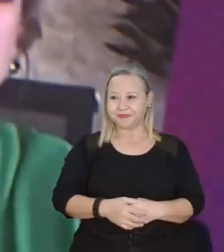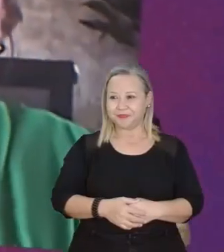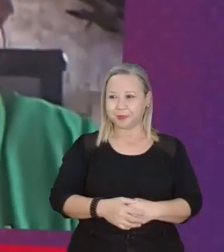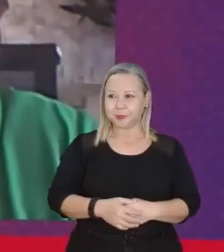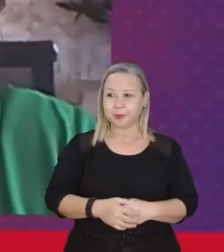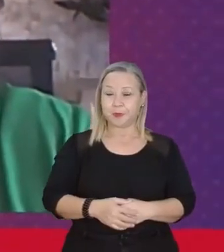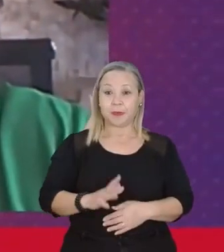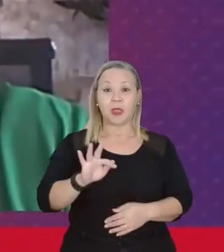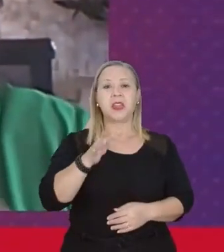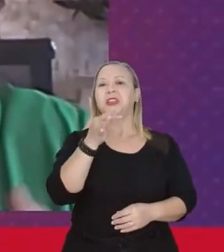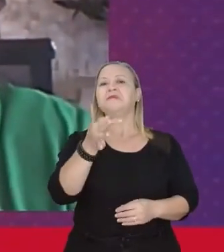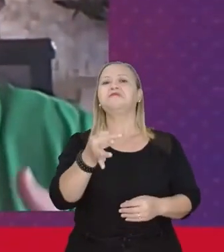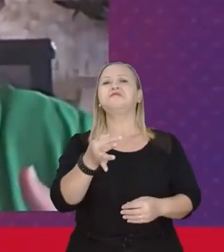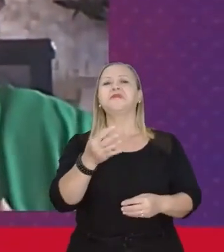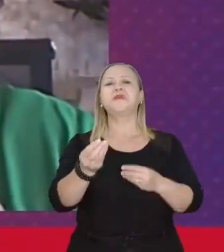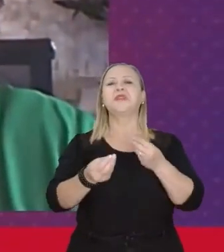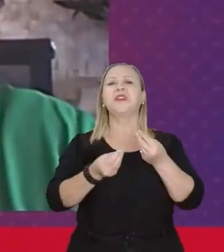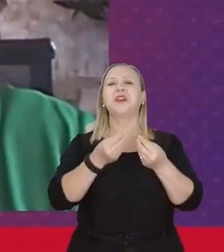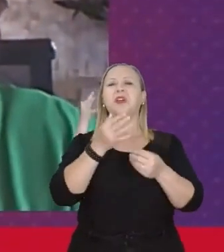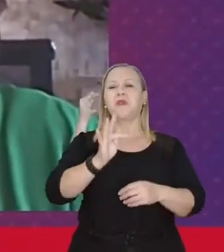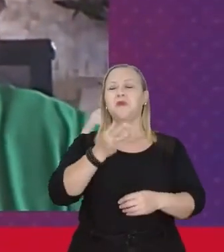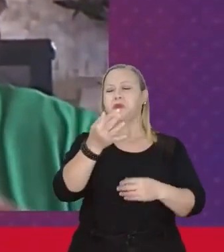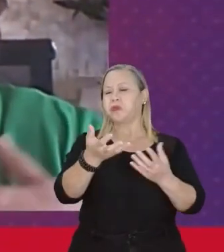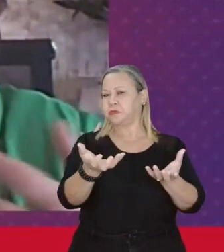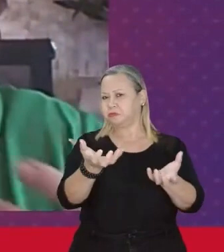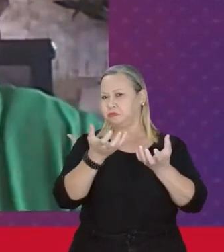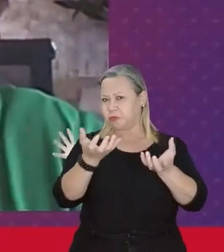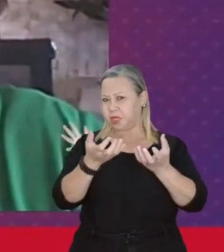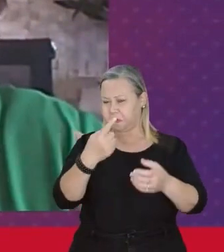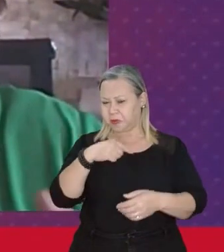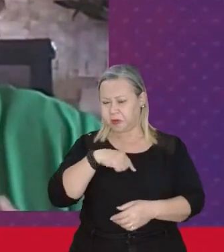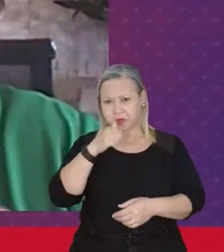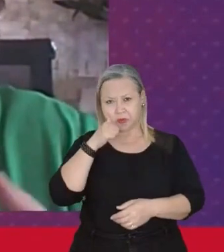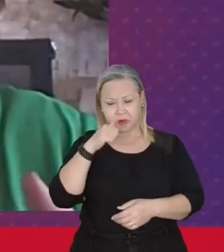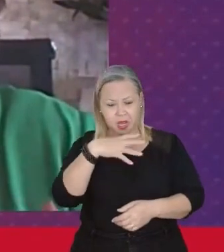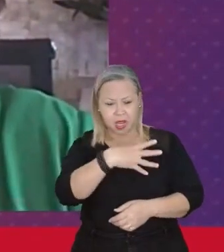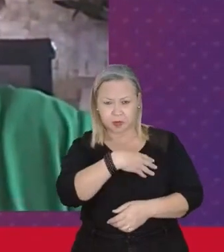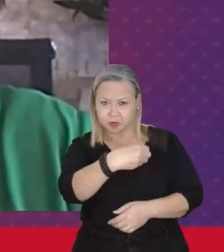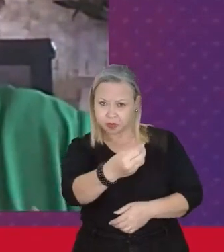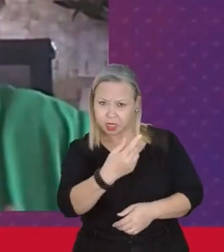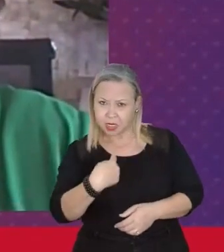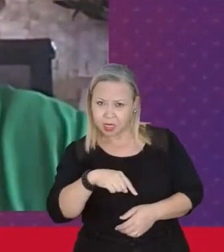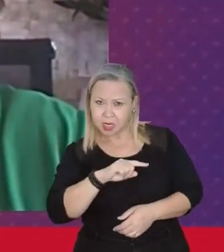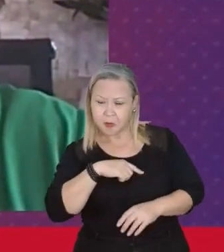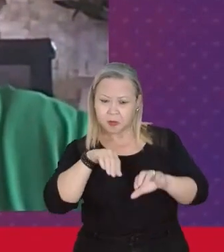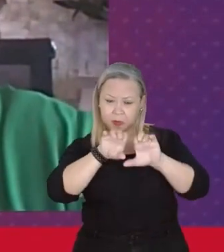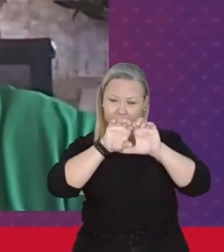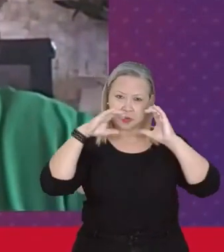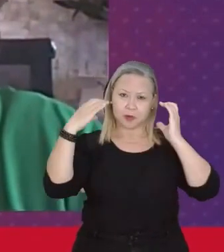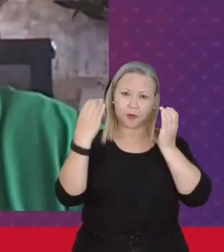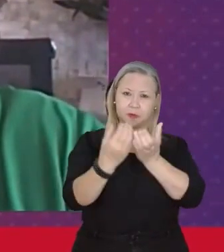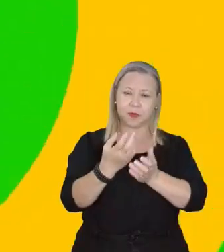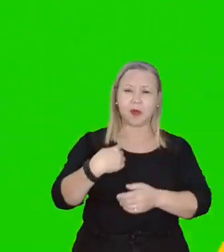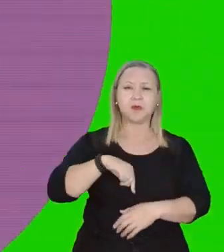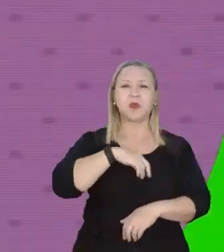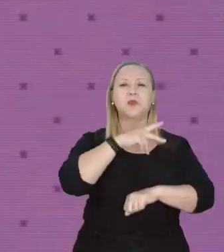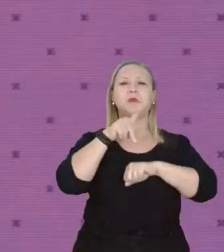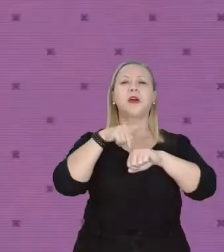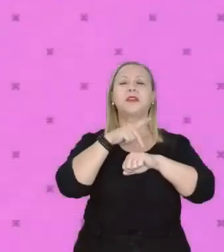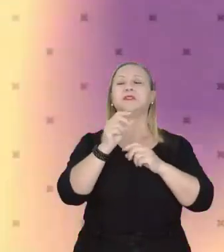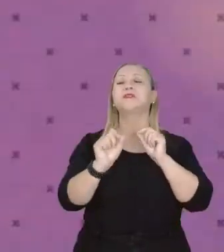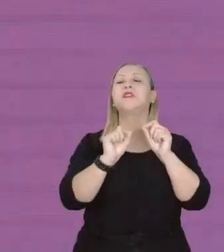Que futuro nós queremos para nós, mulheres, para os nossos filhos, para as nossas comunidades, para o nosso país?